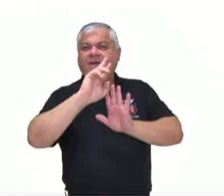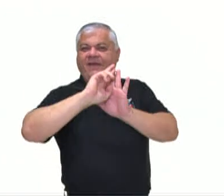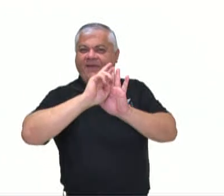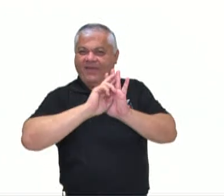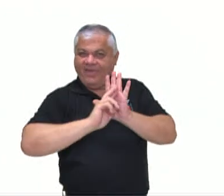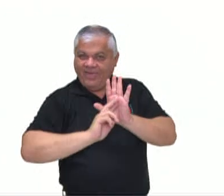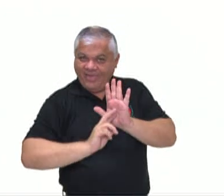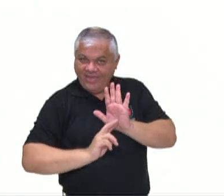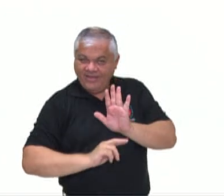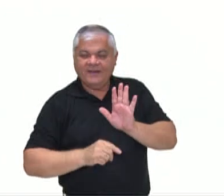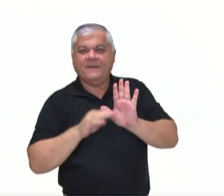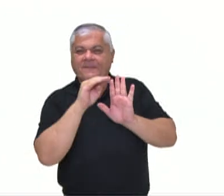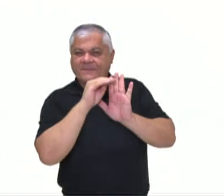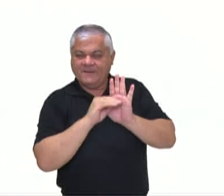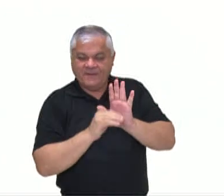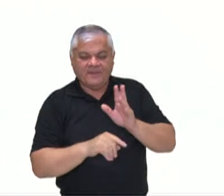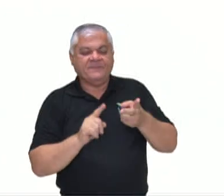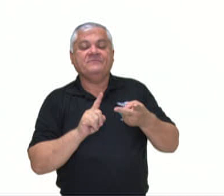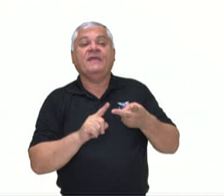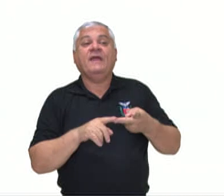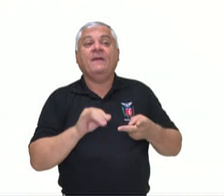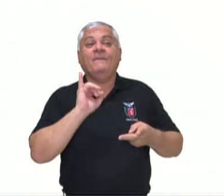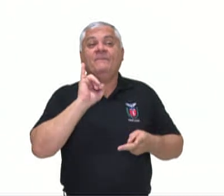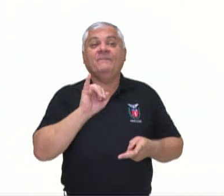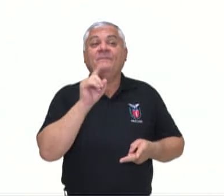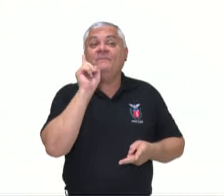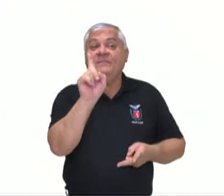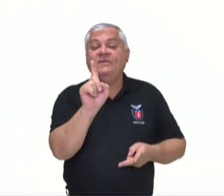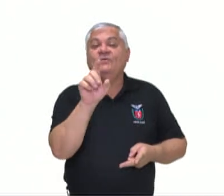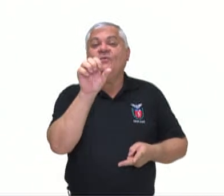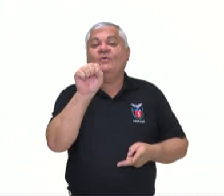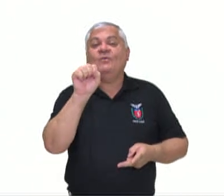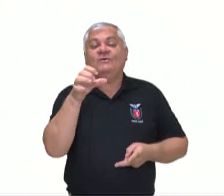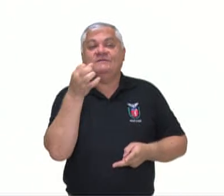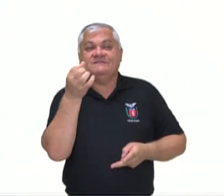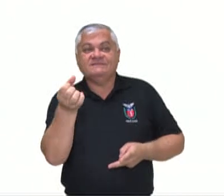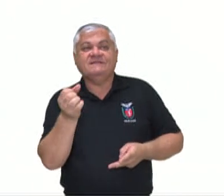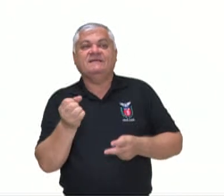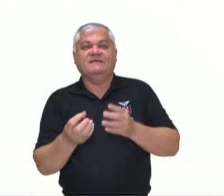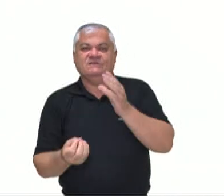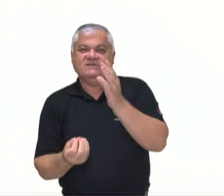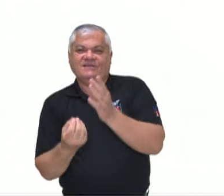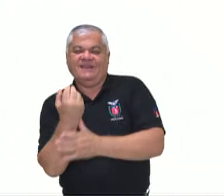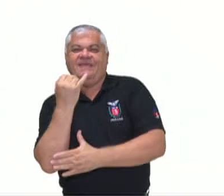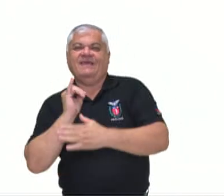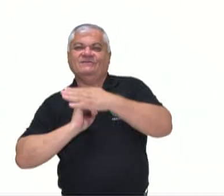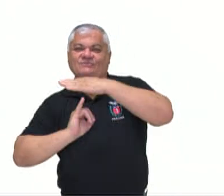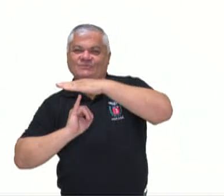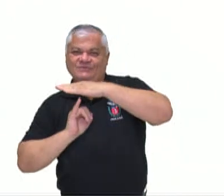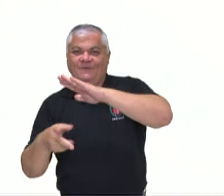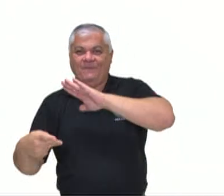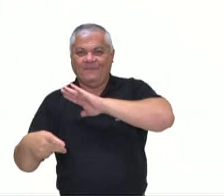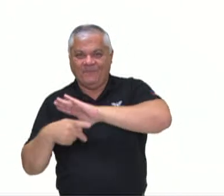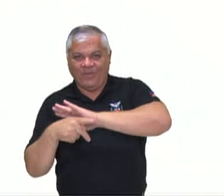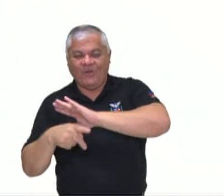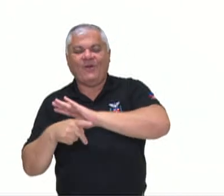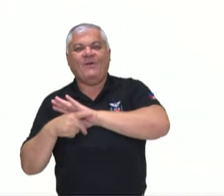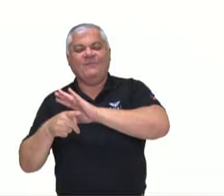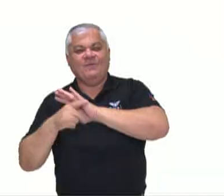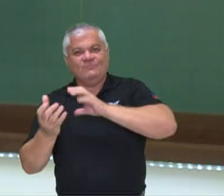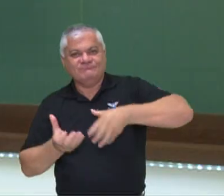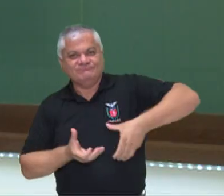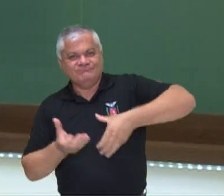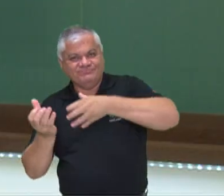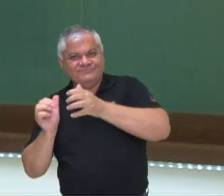1886 é criada a instituição que vai começar a reger e organizar o rugby, né? Em 2014, né,